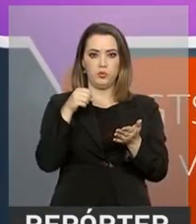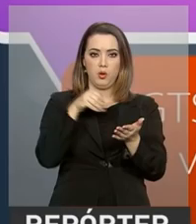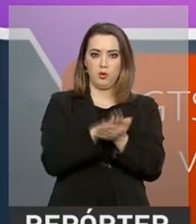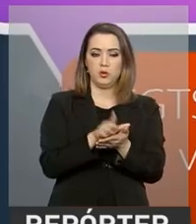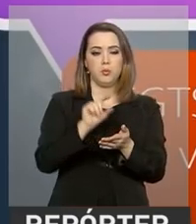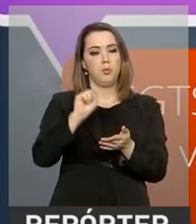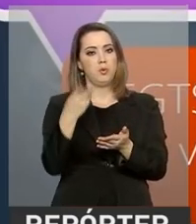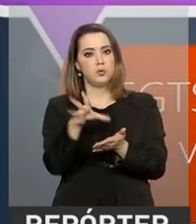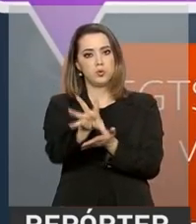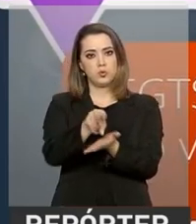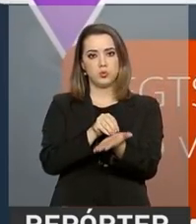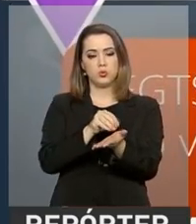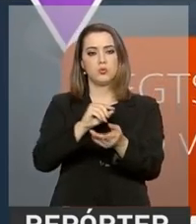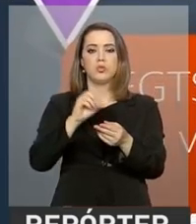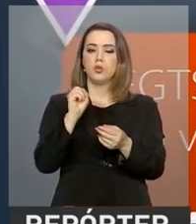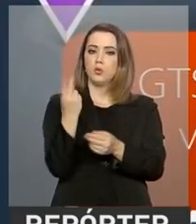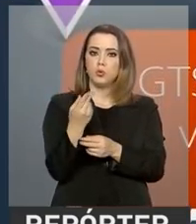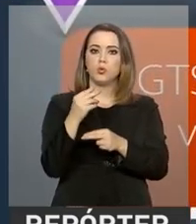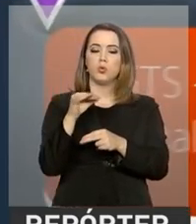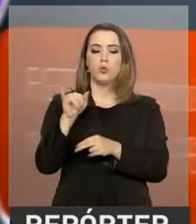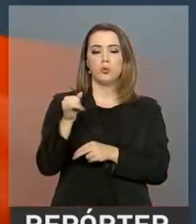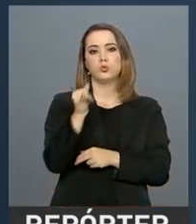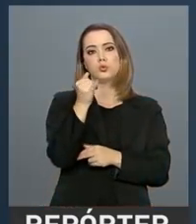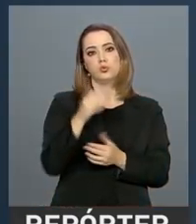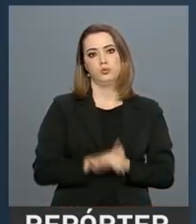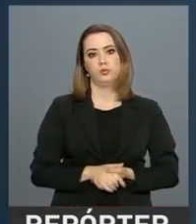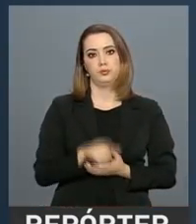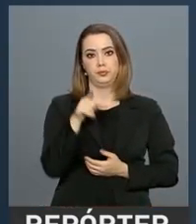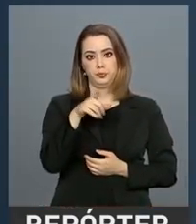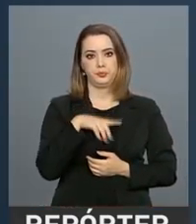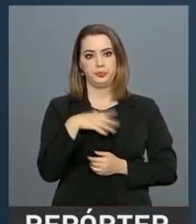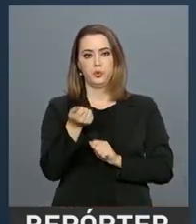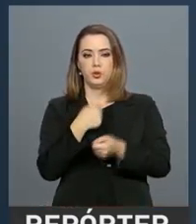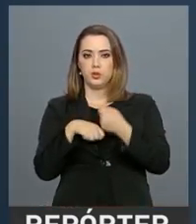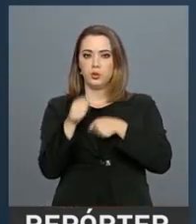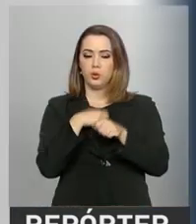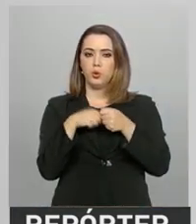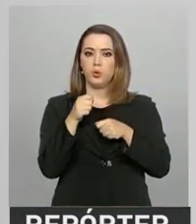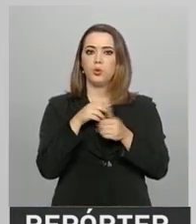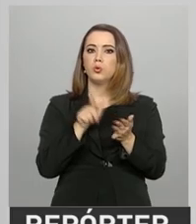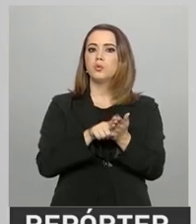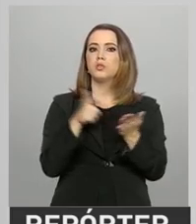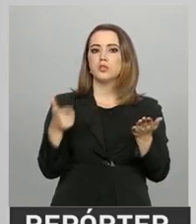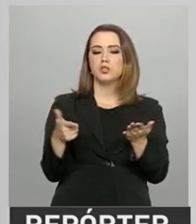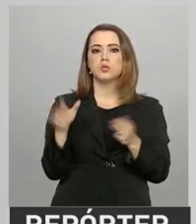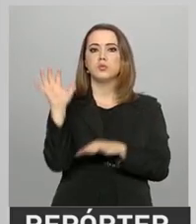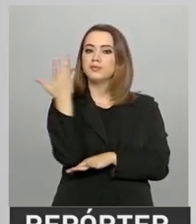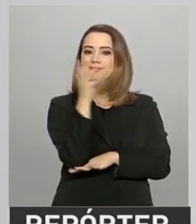saque ou rendimento e com a economia de papel a natureza